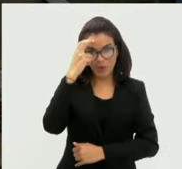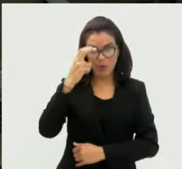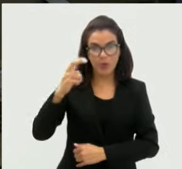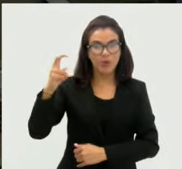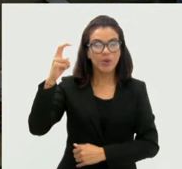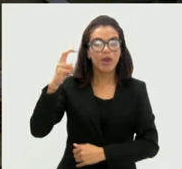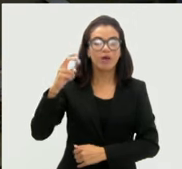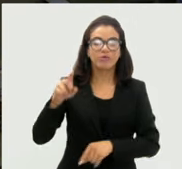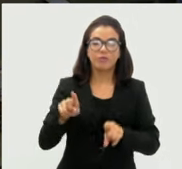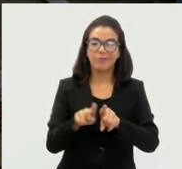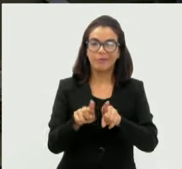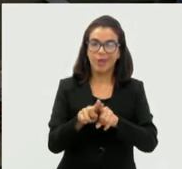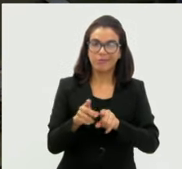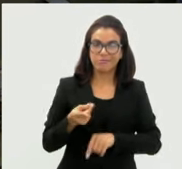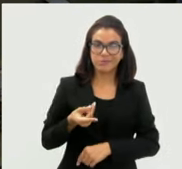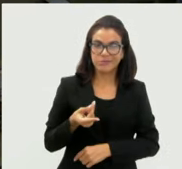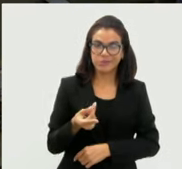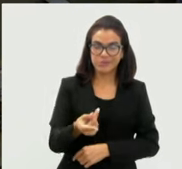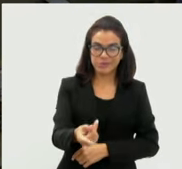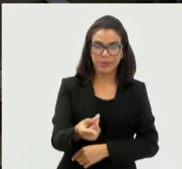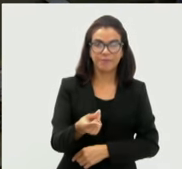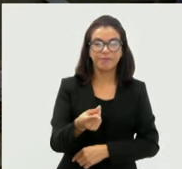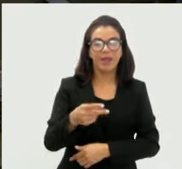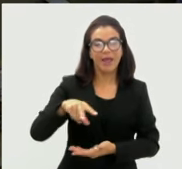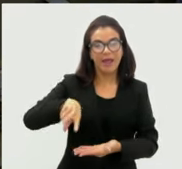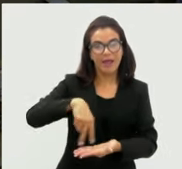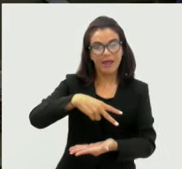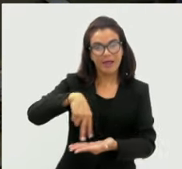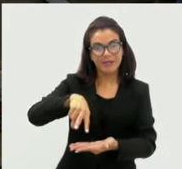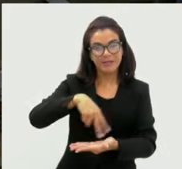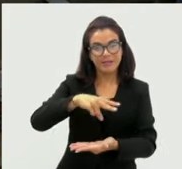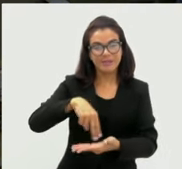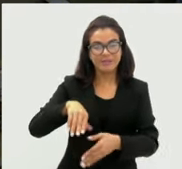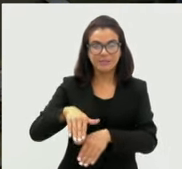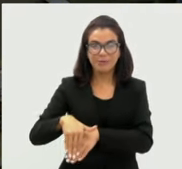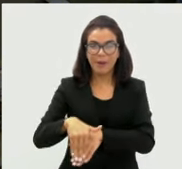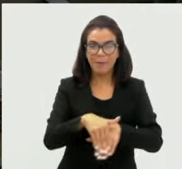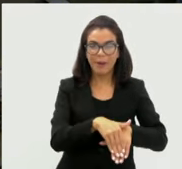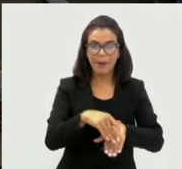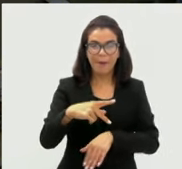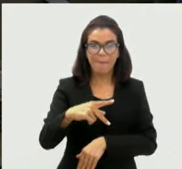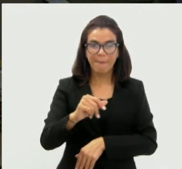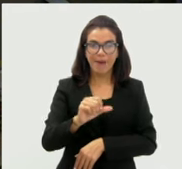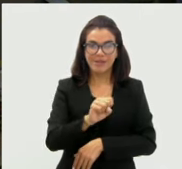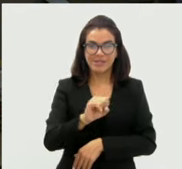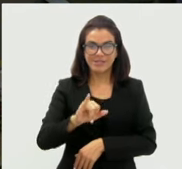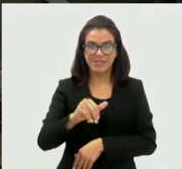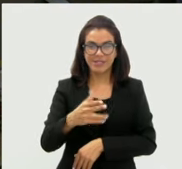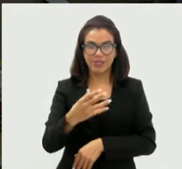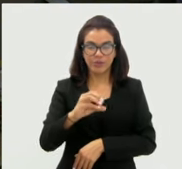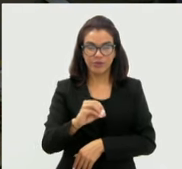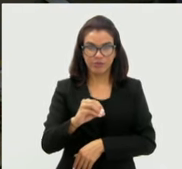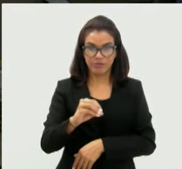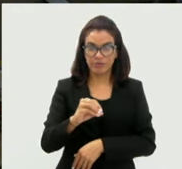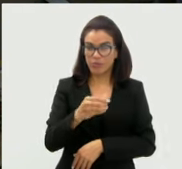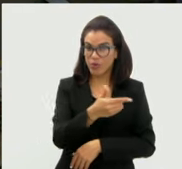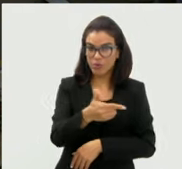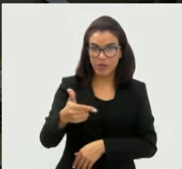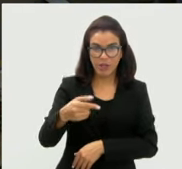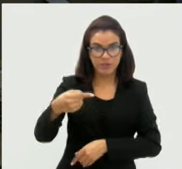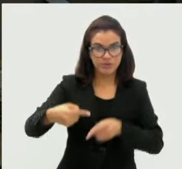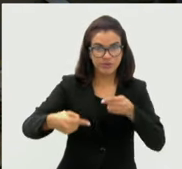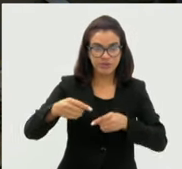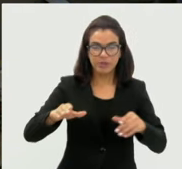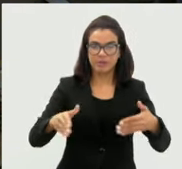imaterial do Estado do Rio de Janeiro a dança do passinho. Em discussão, não havendo quem queira discutir,